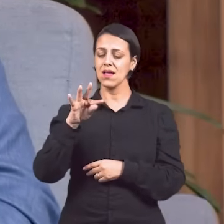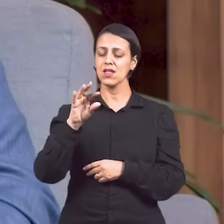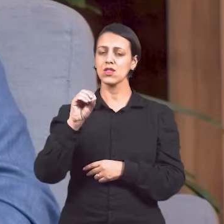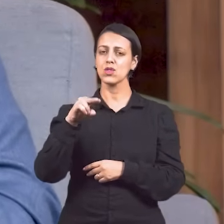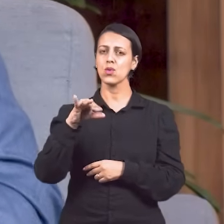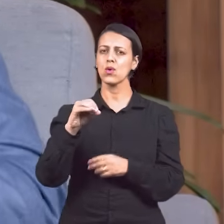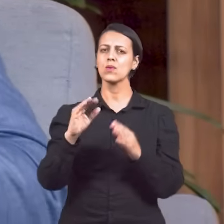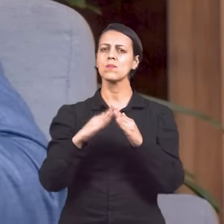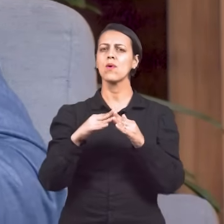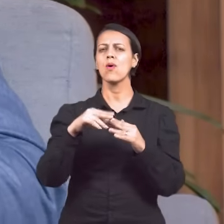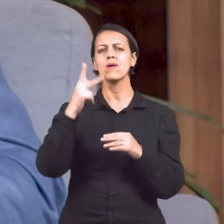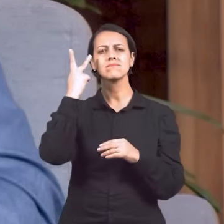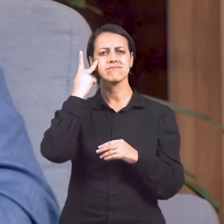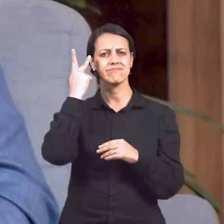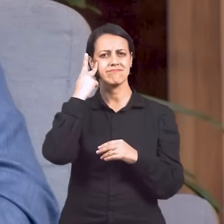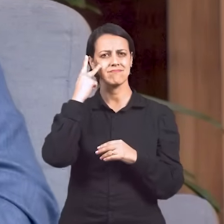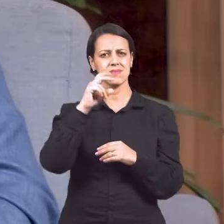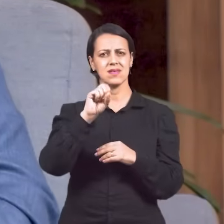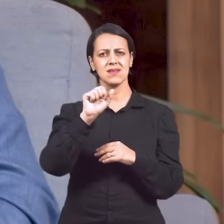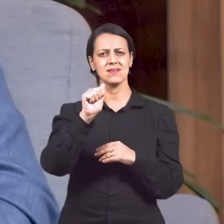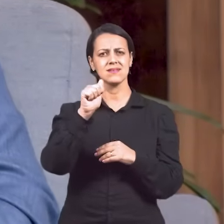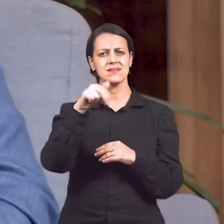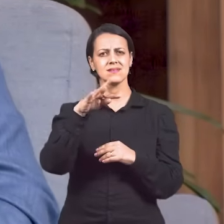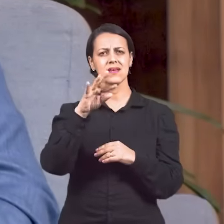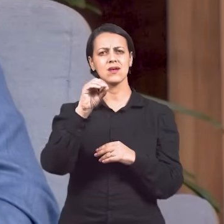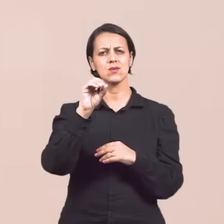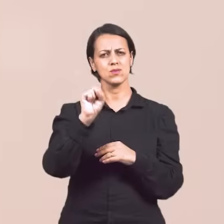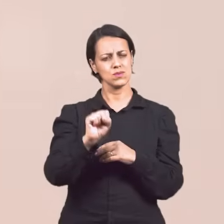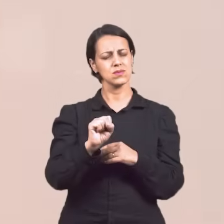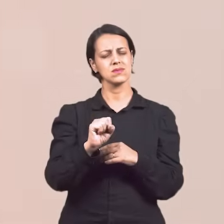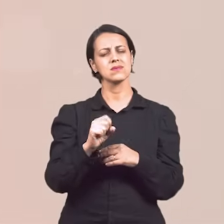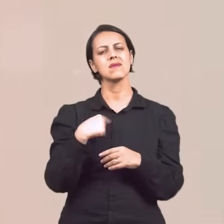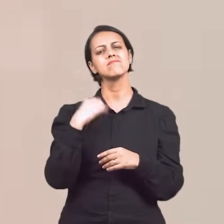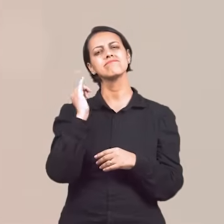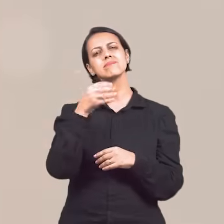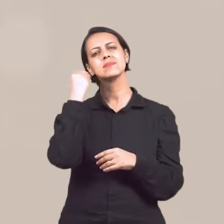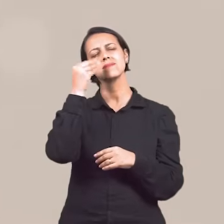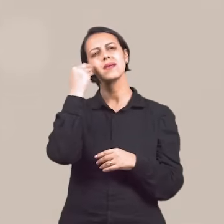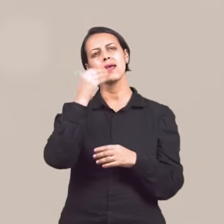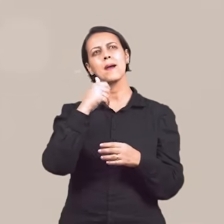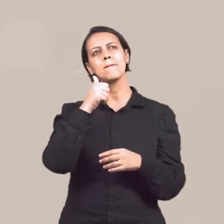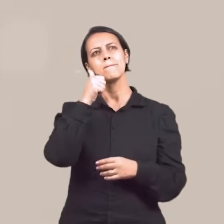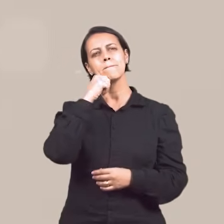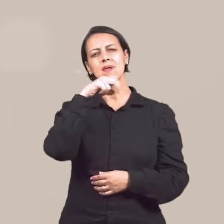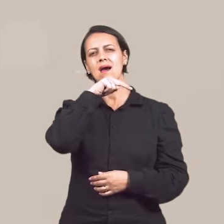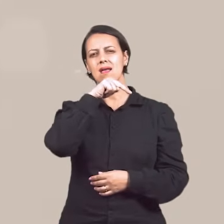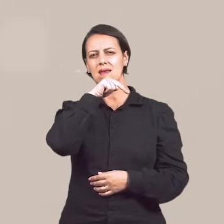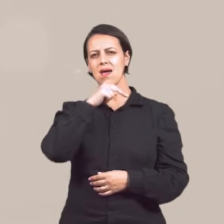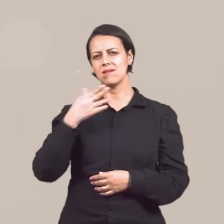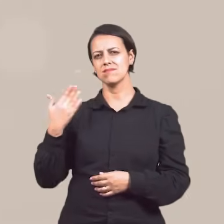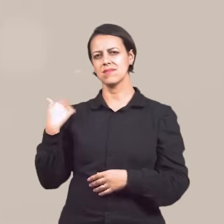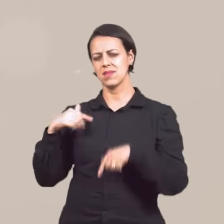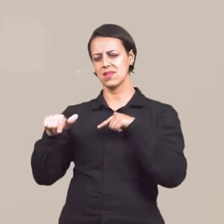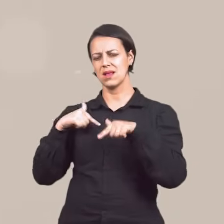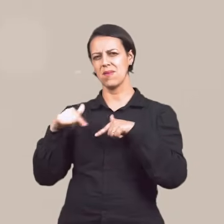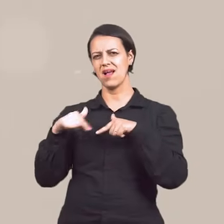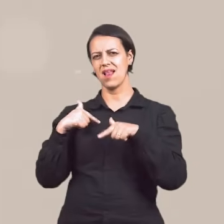São Paulo, quer deixar aqui o seu recado. A paz do Senhor, eu sou Antônio, da região